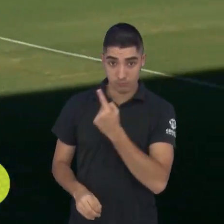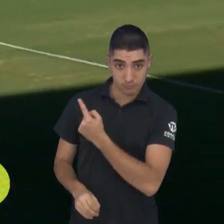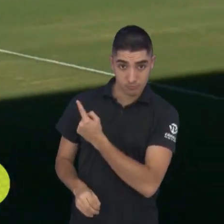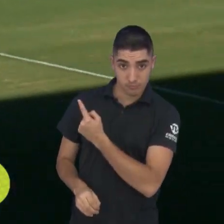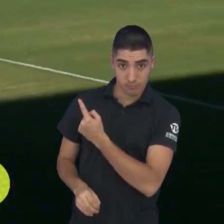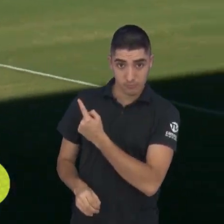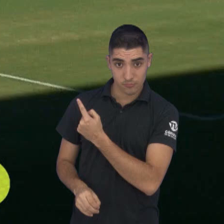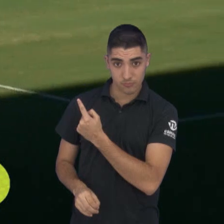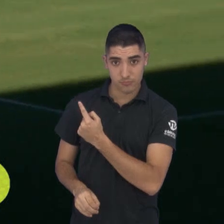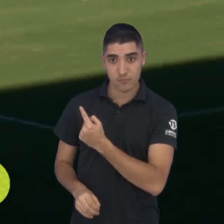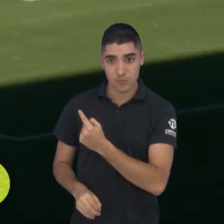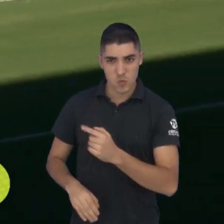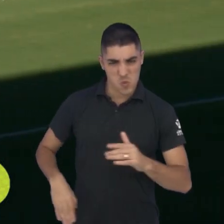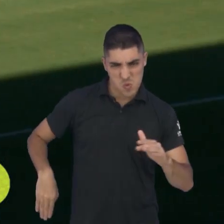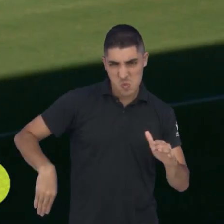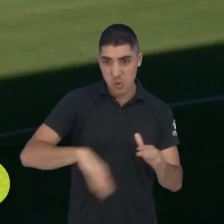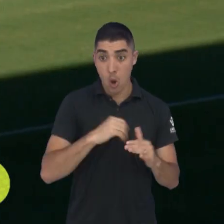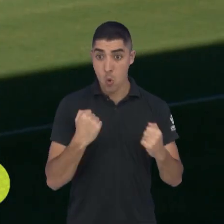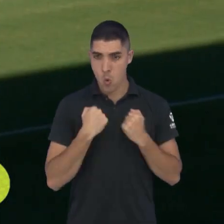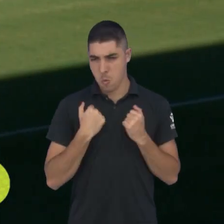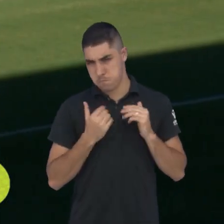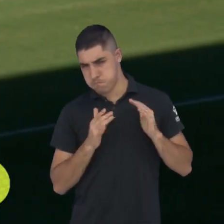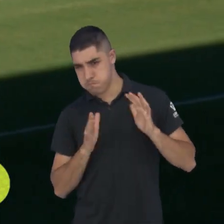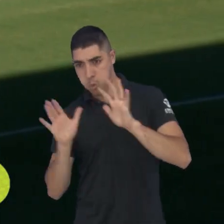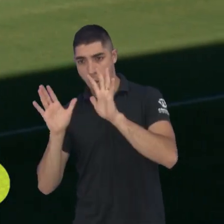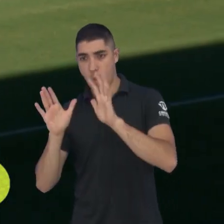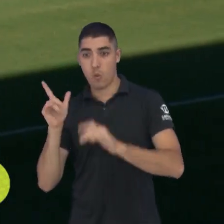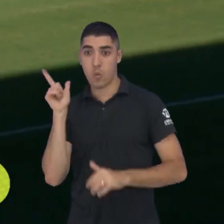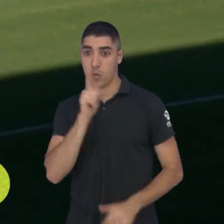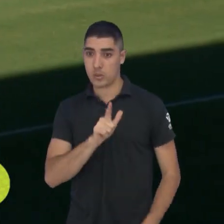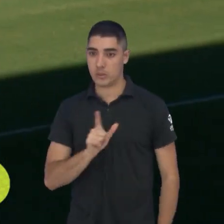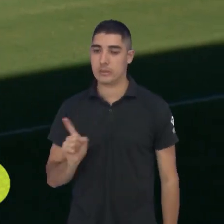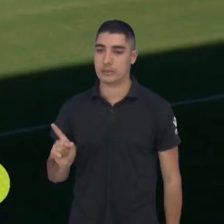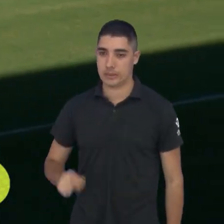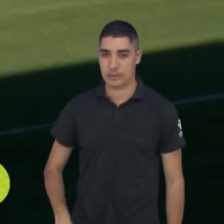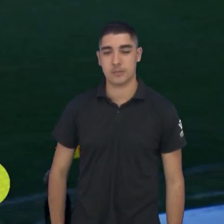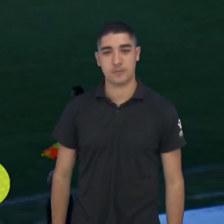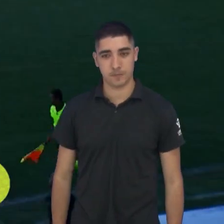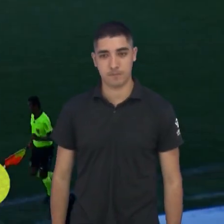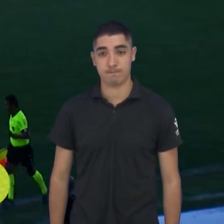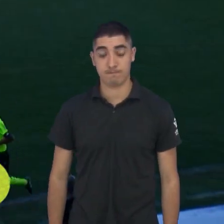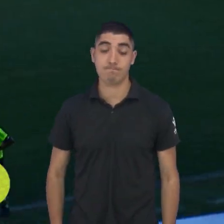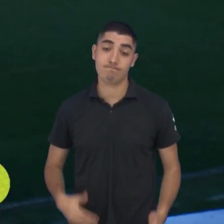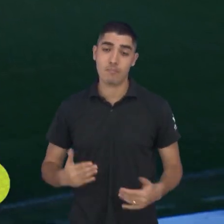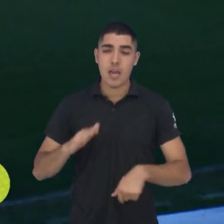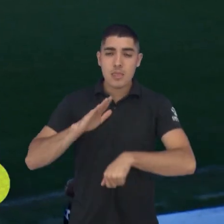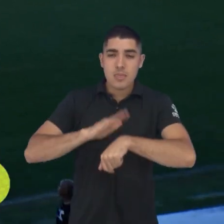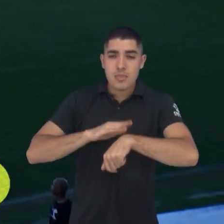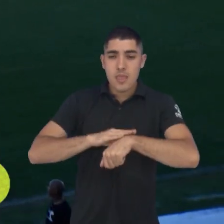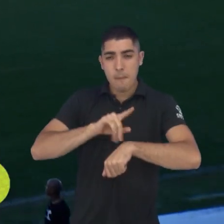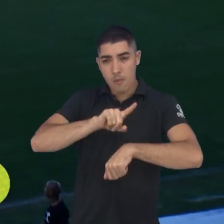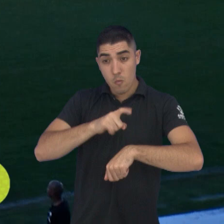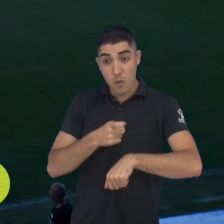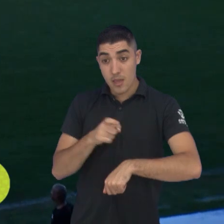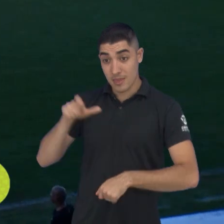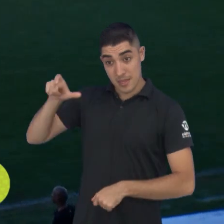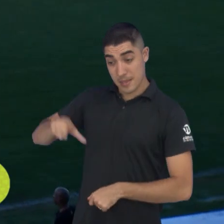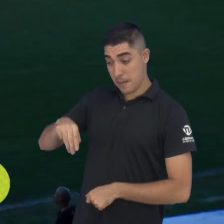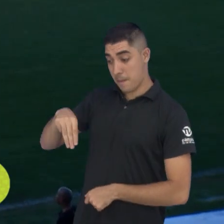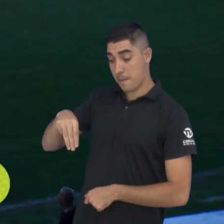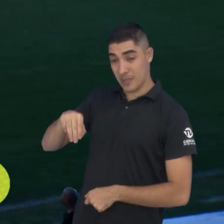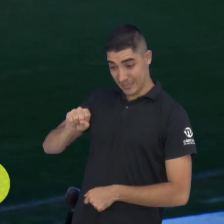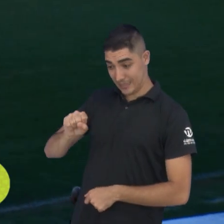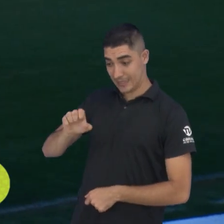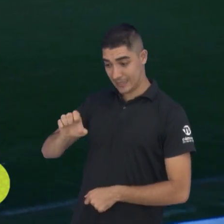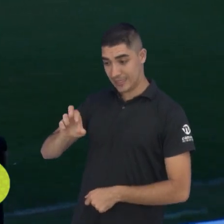firme, de primeira, e obrigar Ariel a fazer defesa monumental. Nos acréscimos, Matheus Serafim ainda